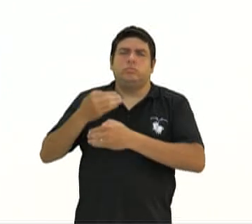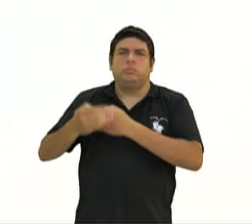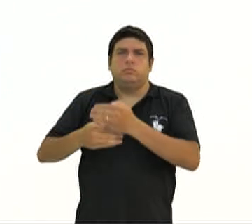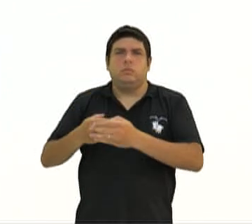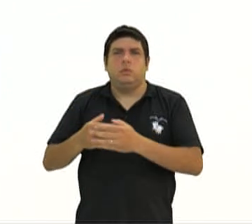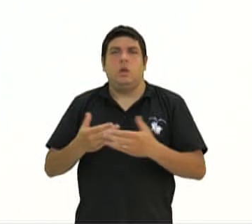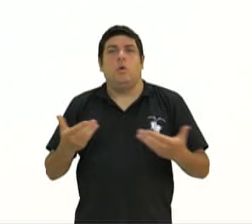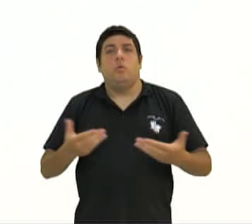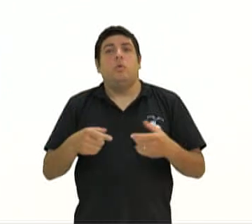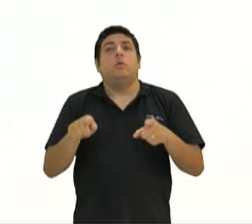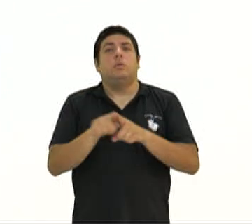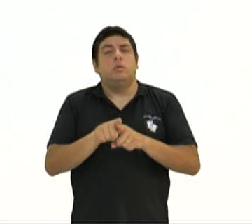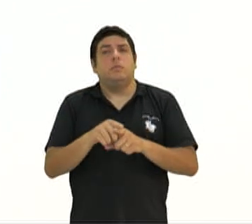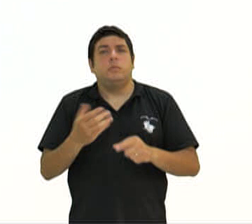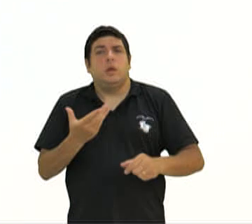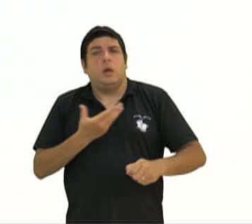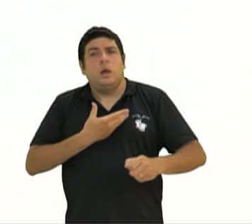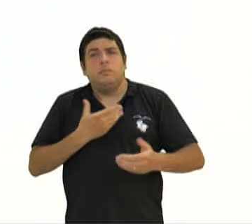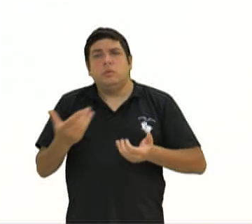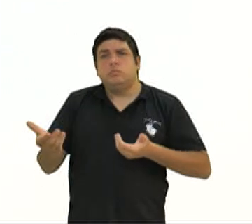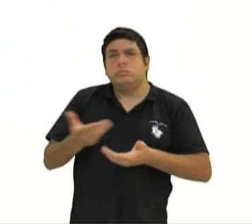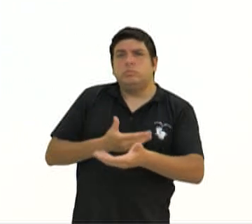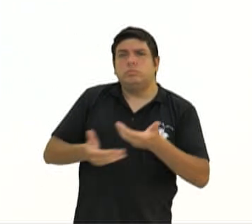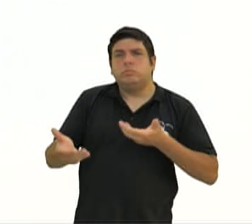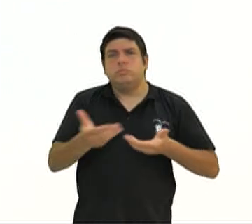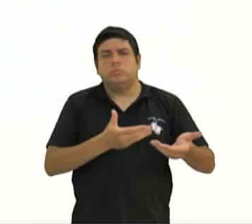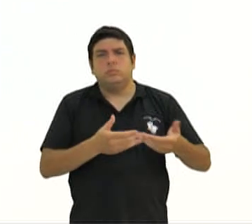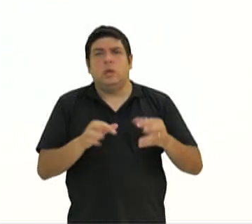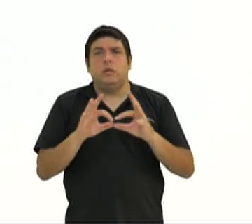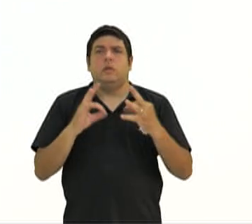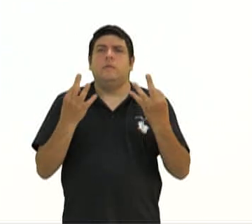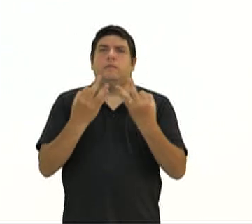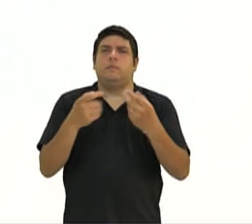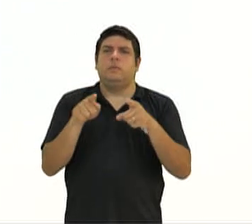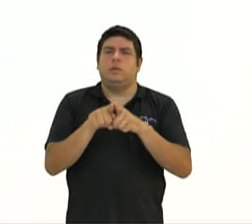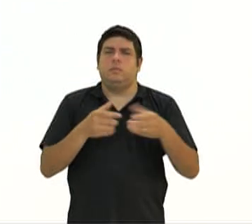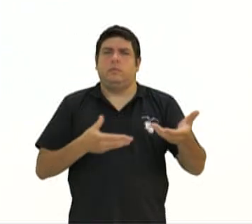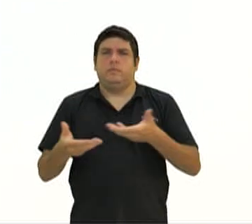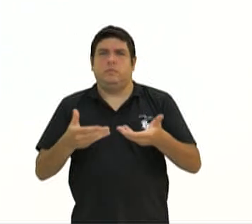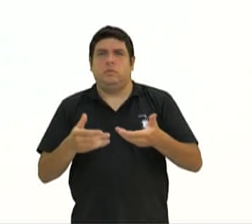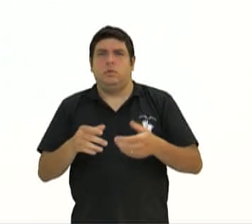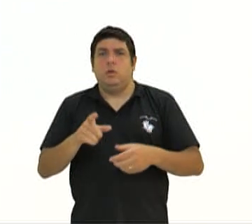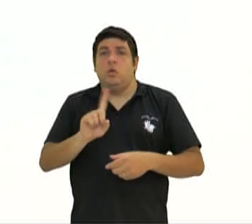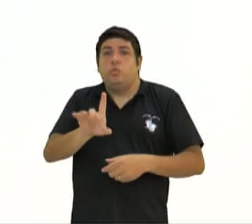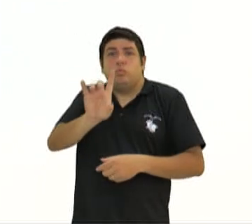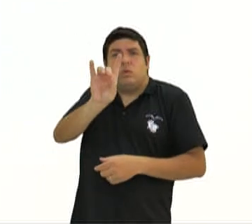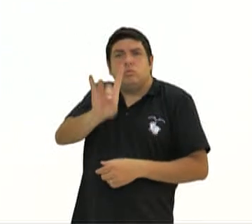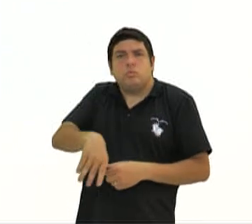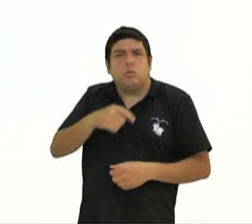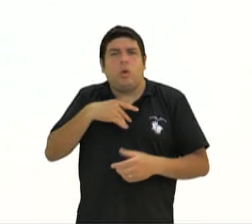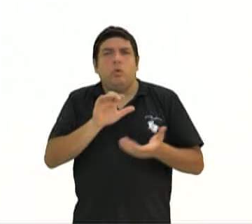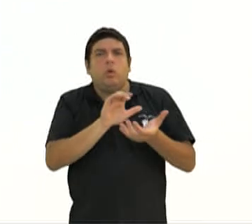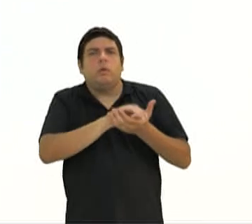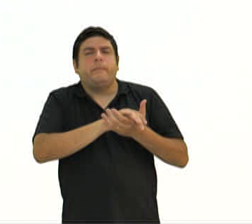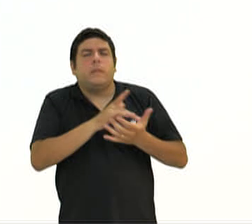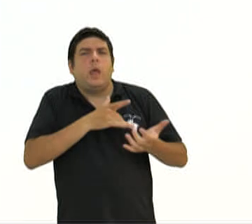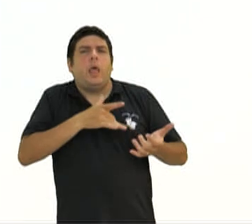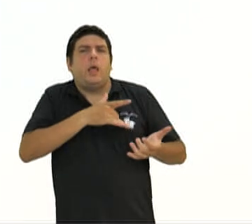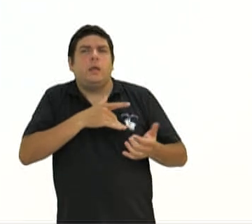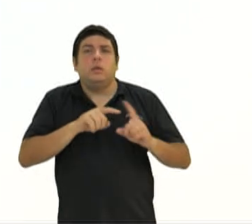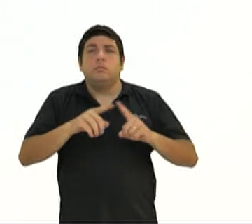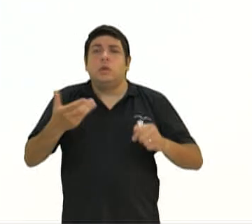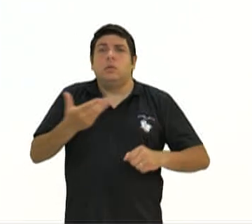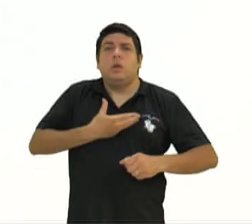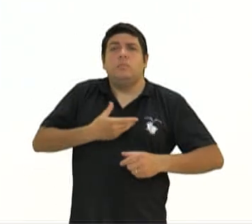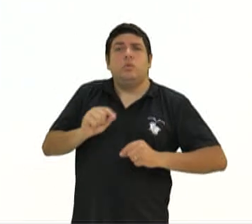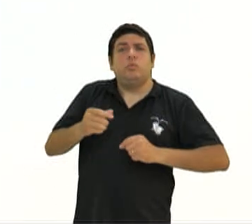também é celebrado por amigos e familiares também. Então, não só por casais apaixonados, mas os amigos também se reúnem para poder